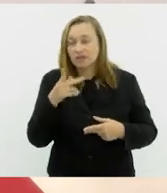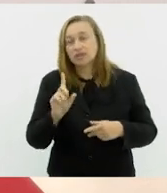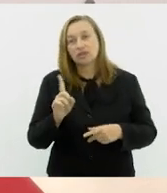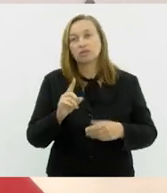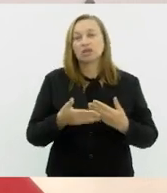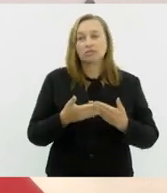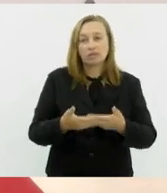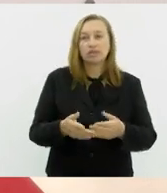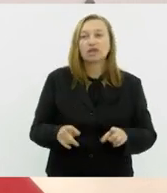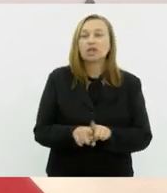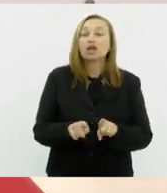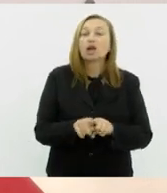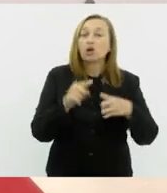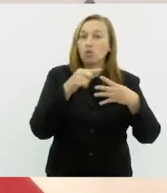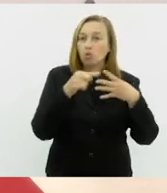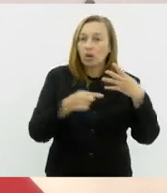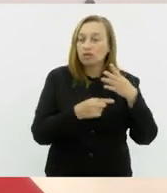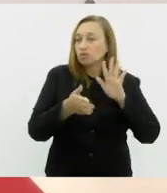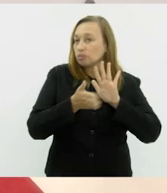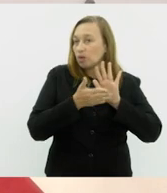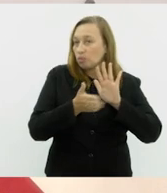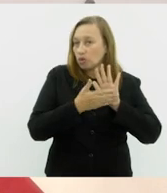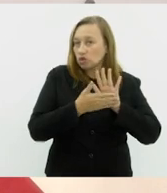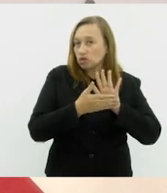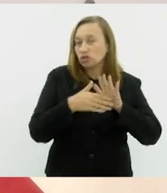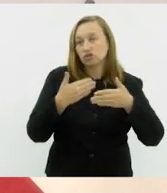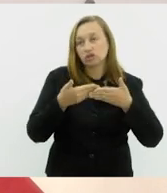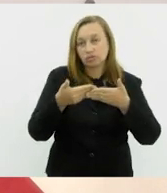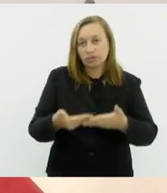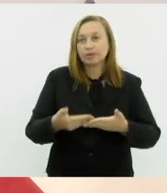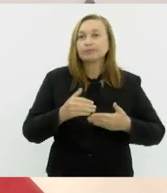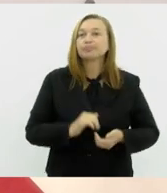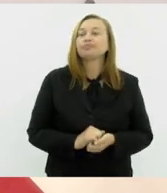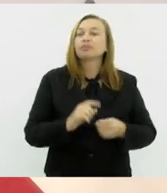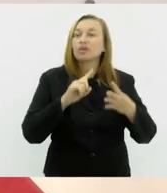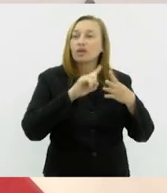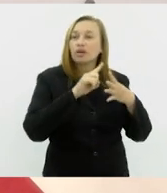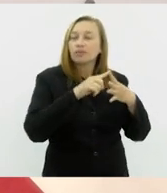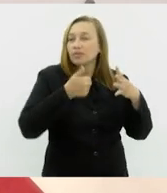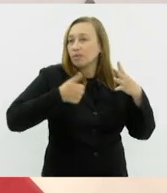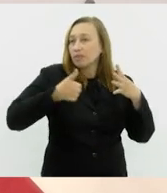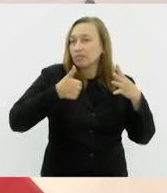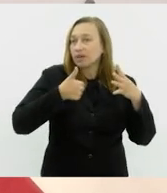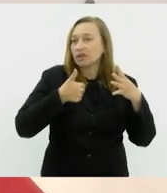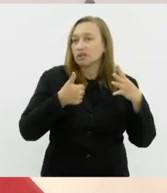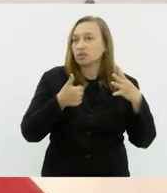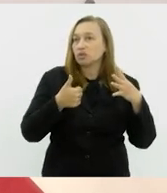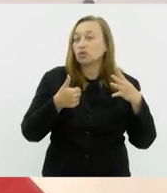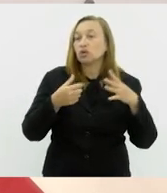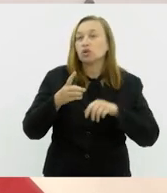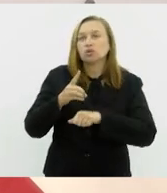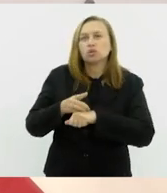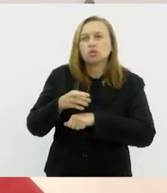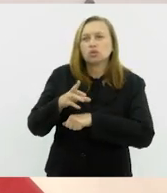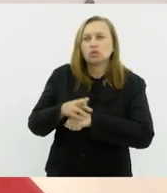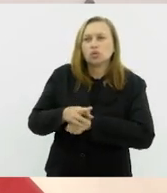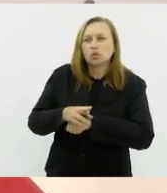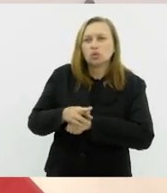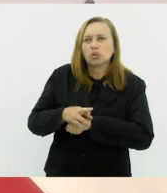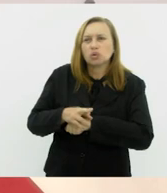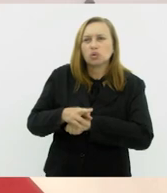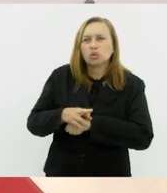aqui quatro propostas de encaminhamento. A primeira proposta seria o